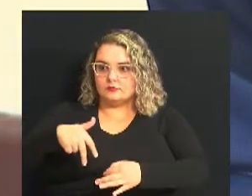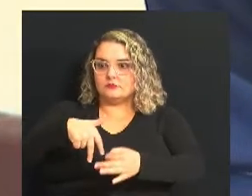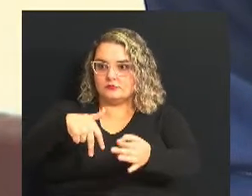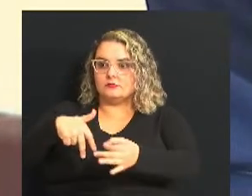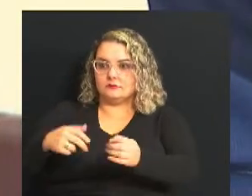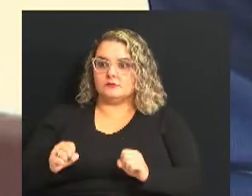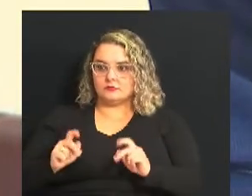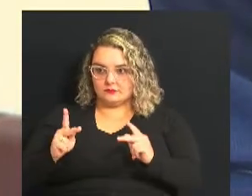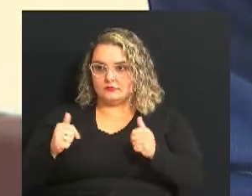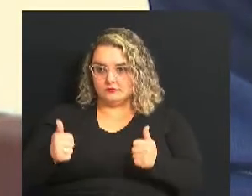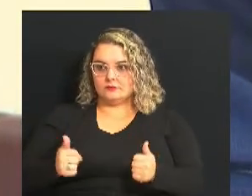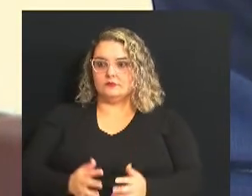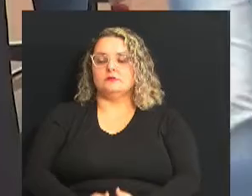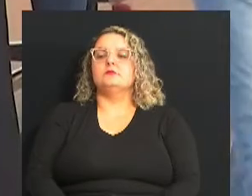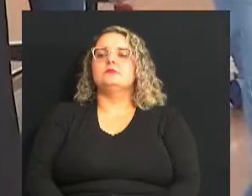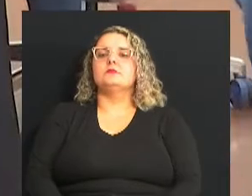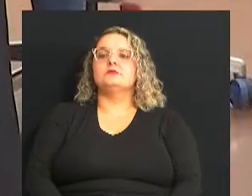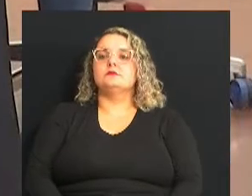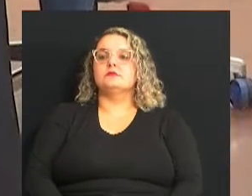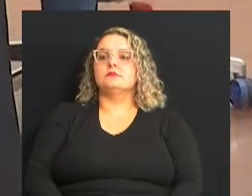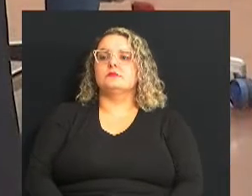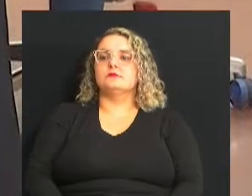bem?